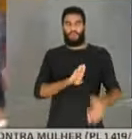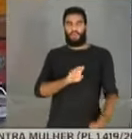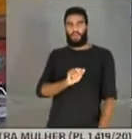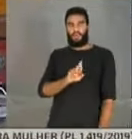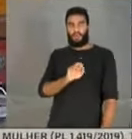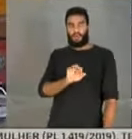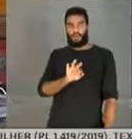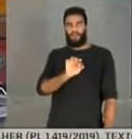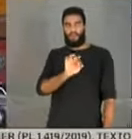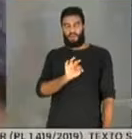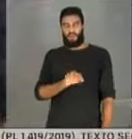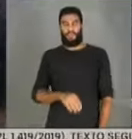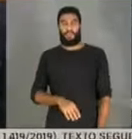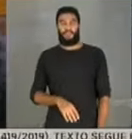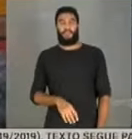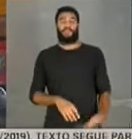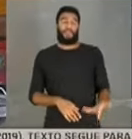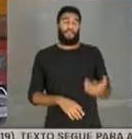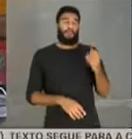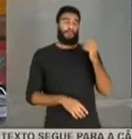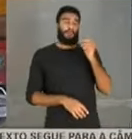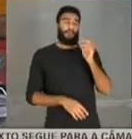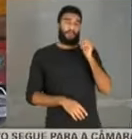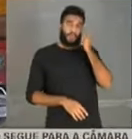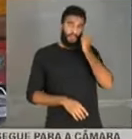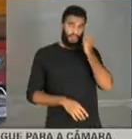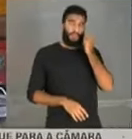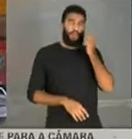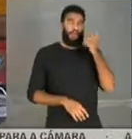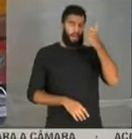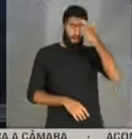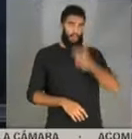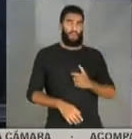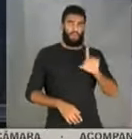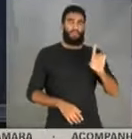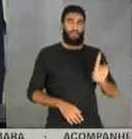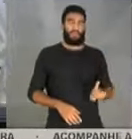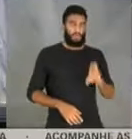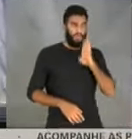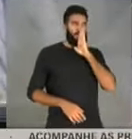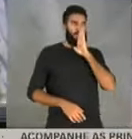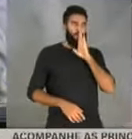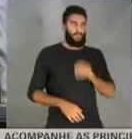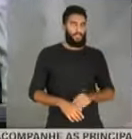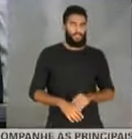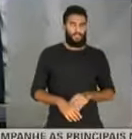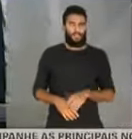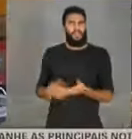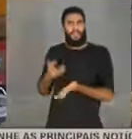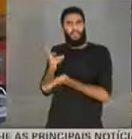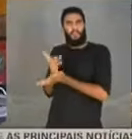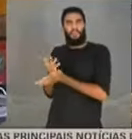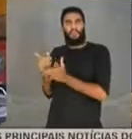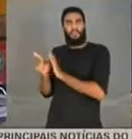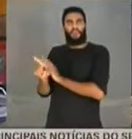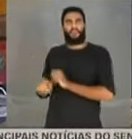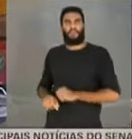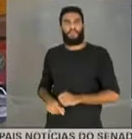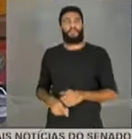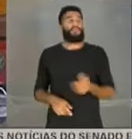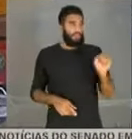Senhor Marcos Rogério, excelentíssimo senador, eu vou exercer o direito do silêncio para essa pergunta. Até para essa pergunta? Sim,